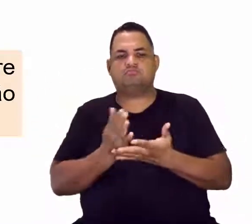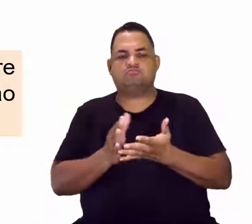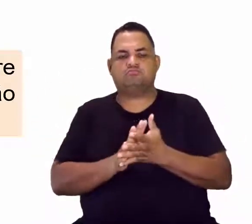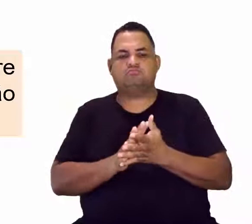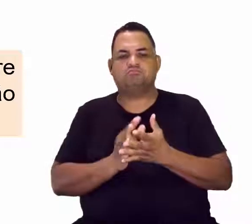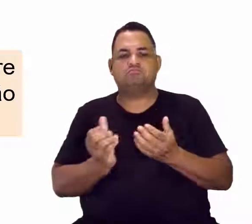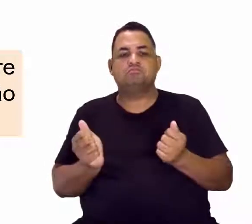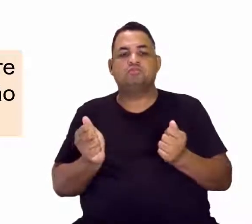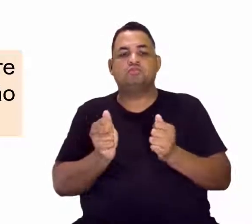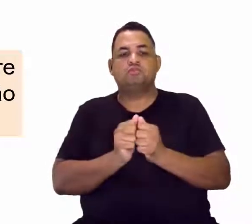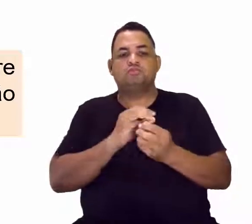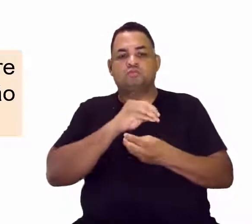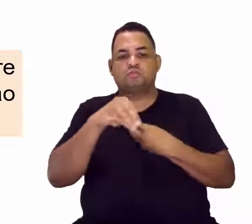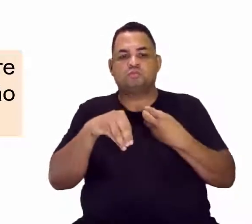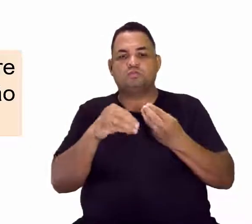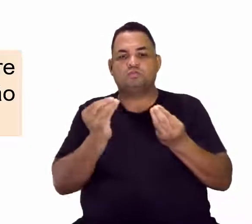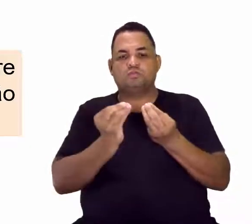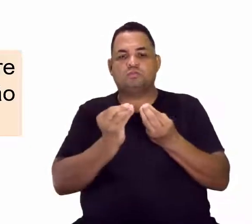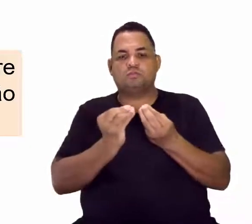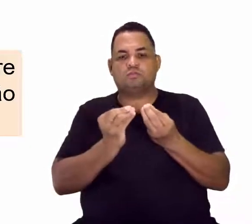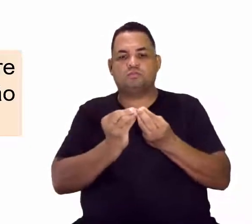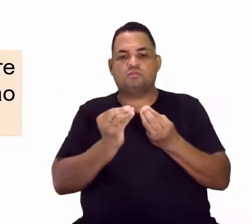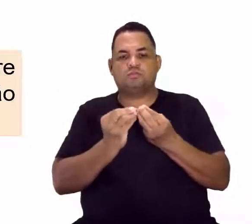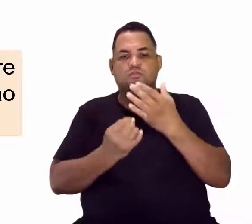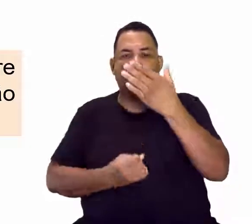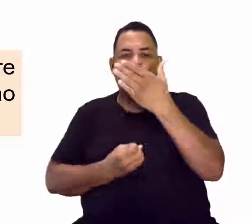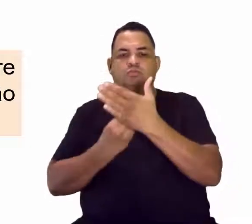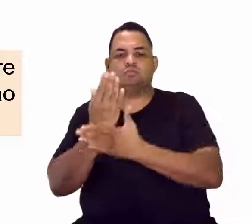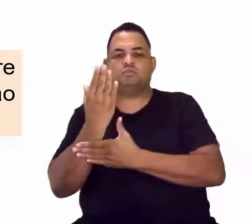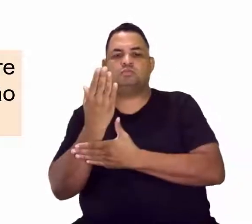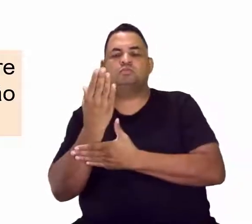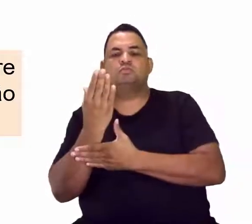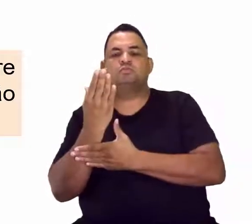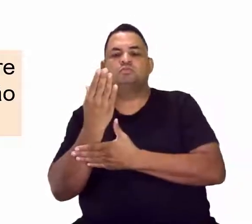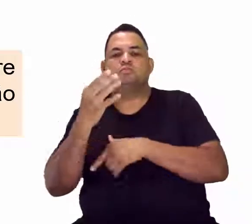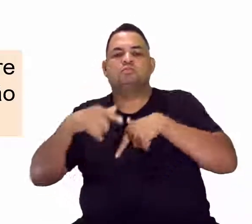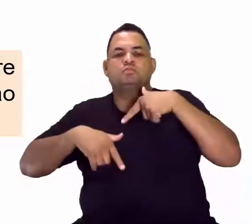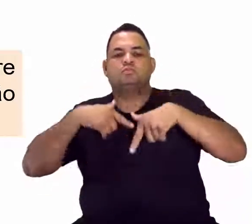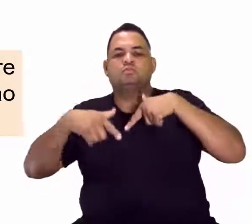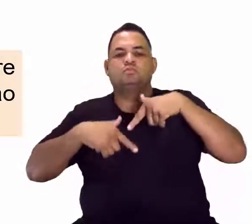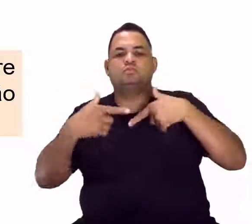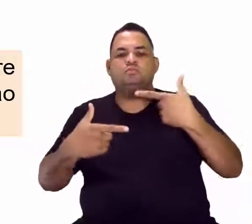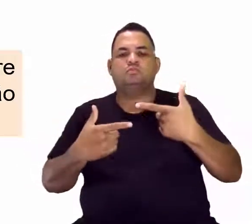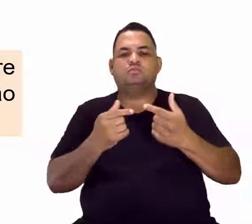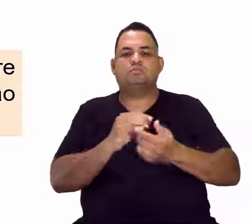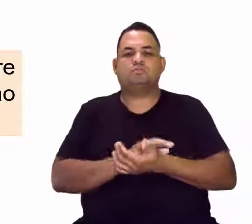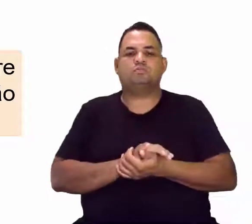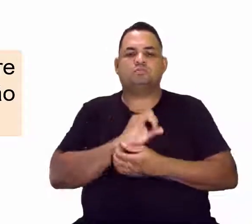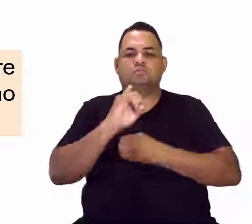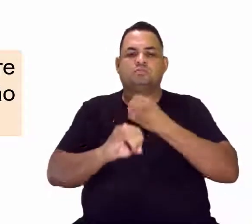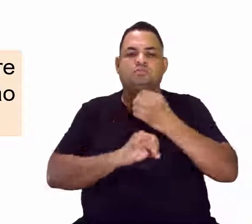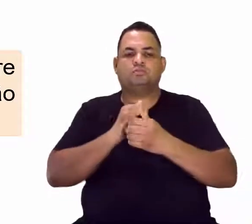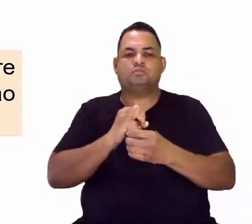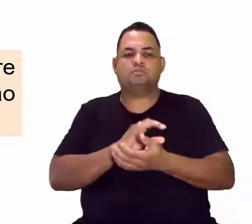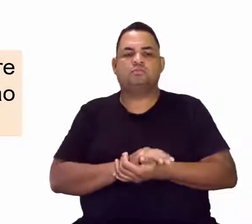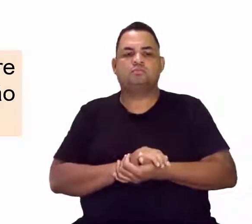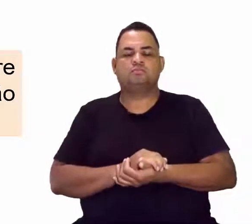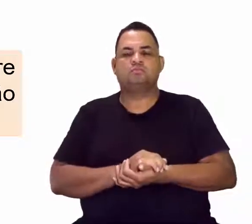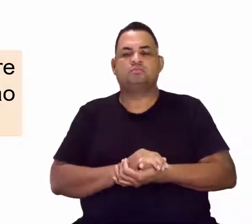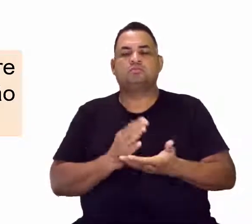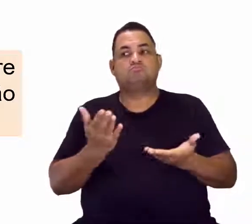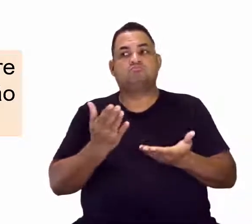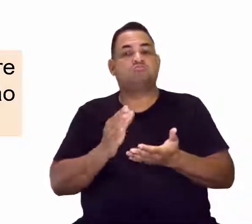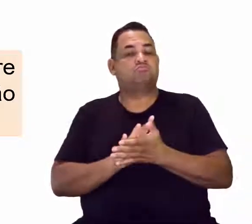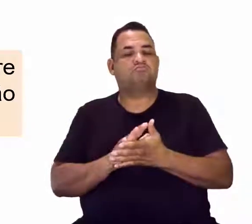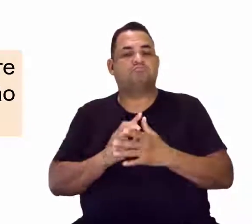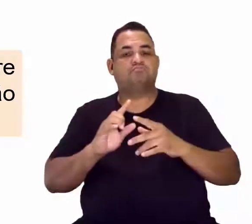essas moléculas que vai fazer com que surja, ou seja, com que seja produzido íons. E esses